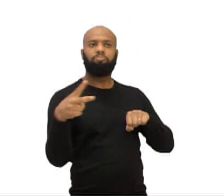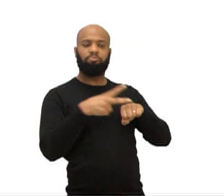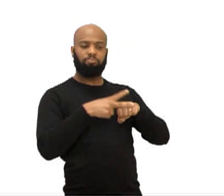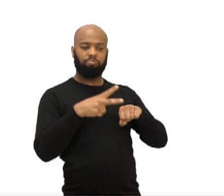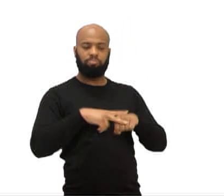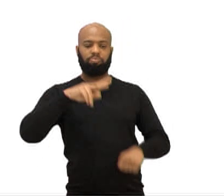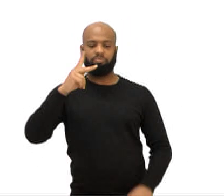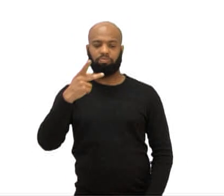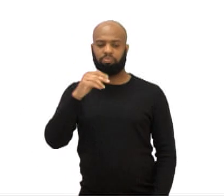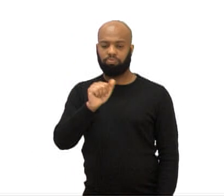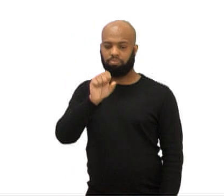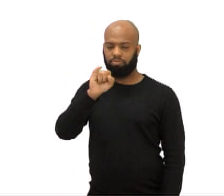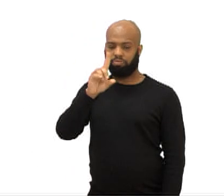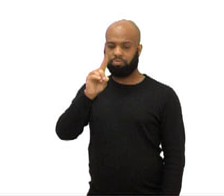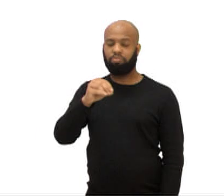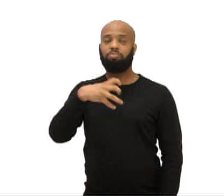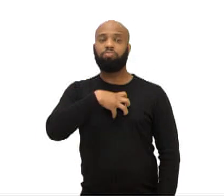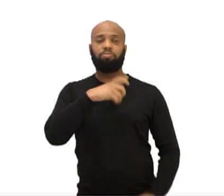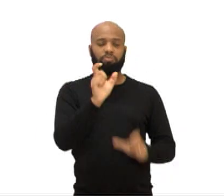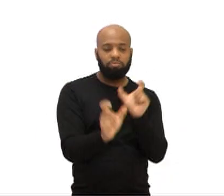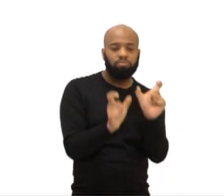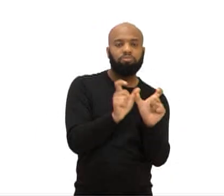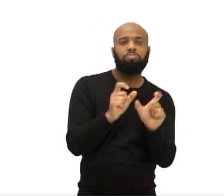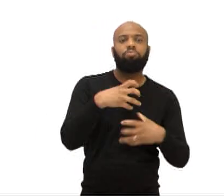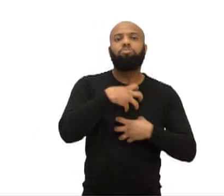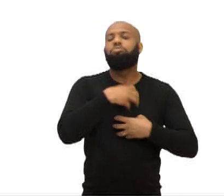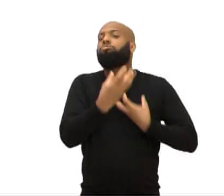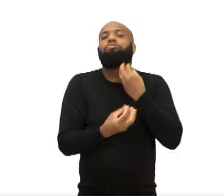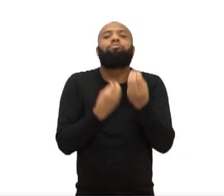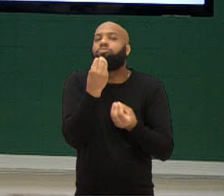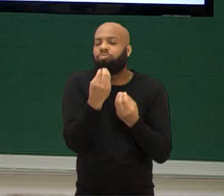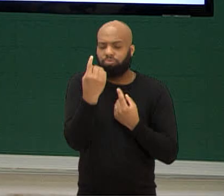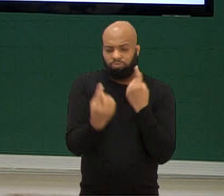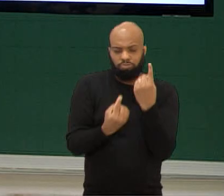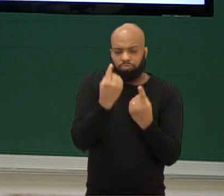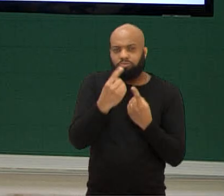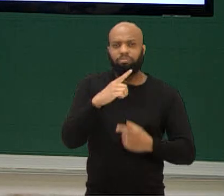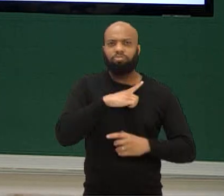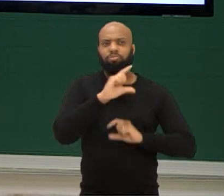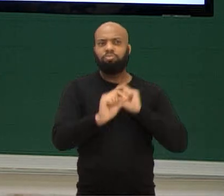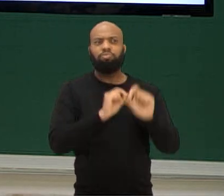sido está conjugada em. Então, qual é